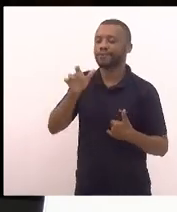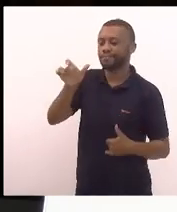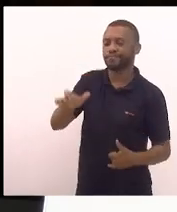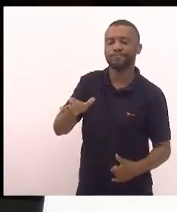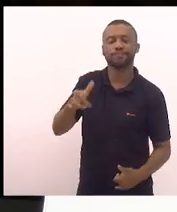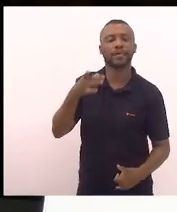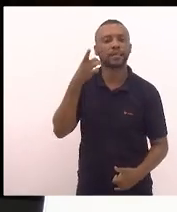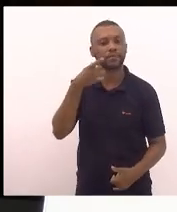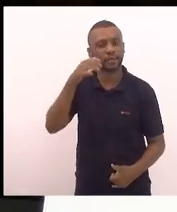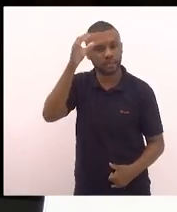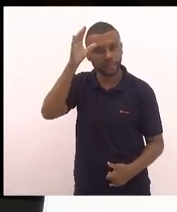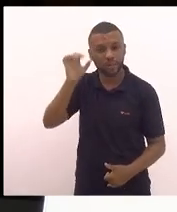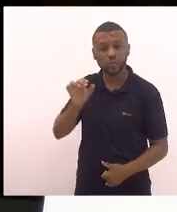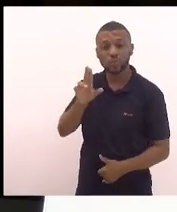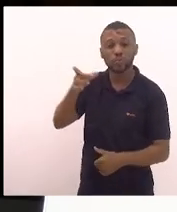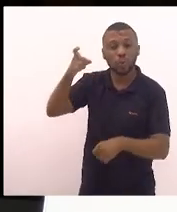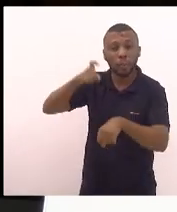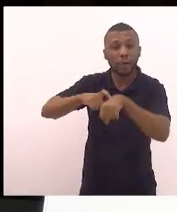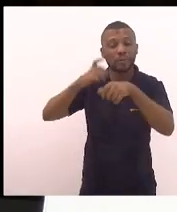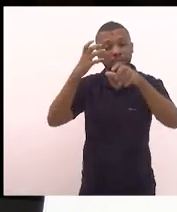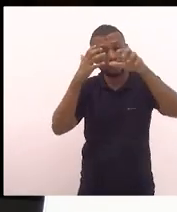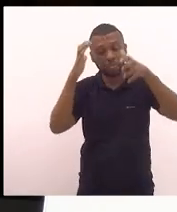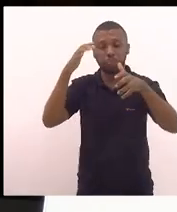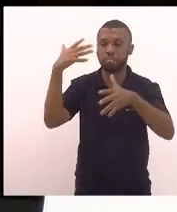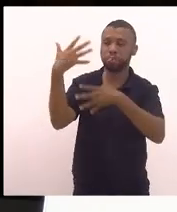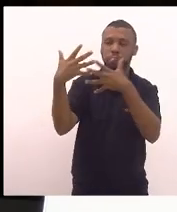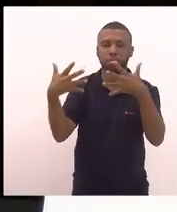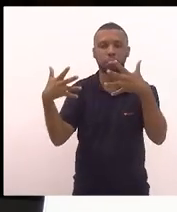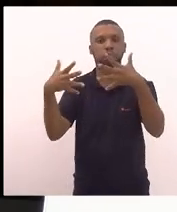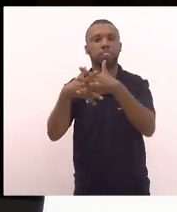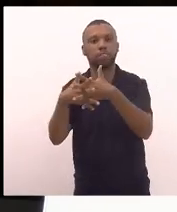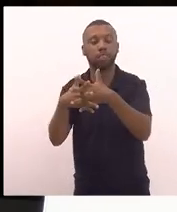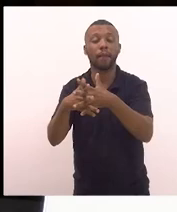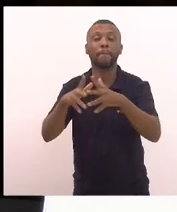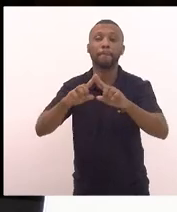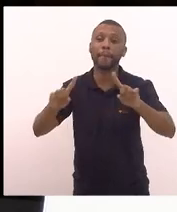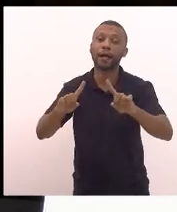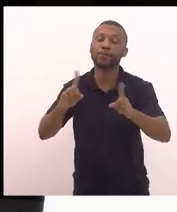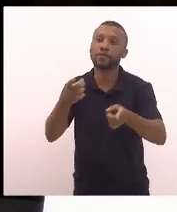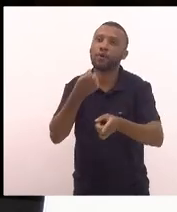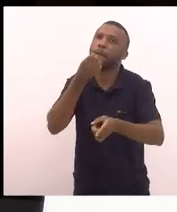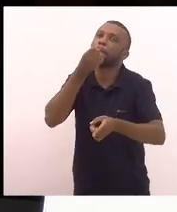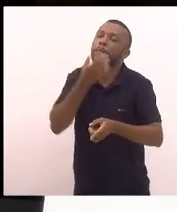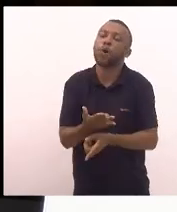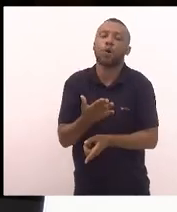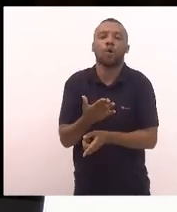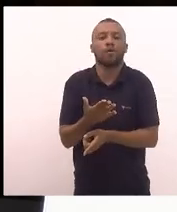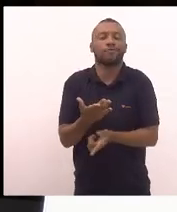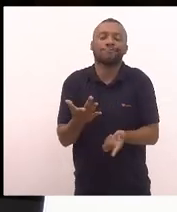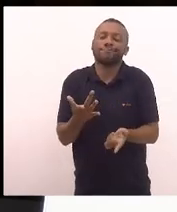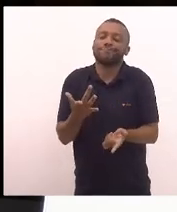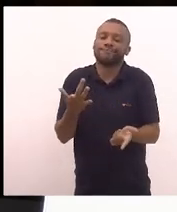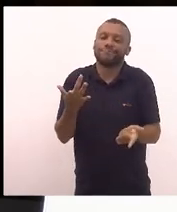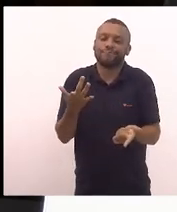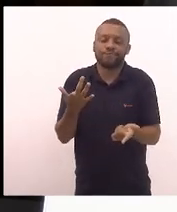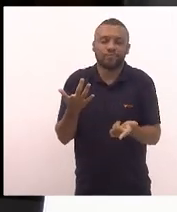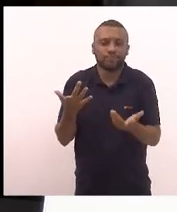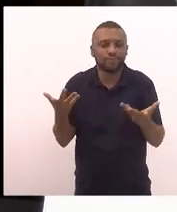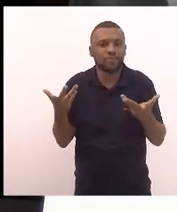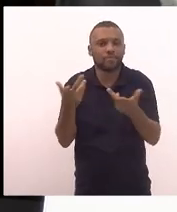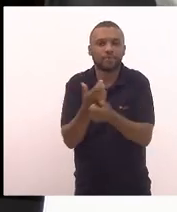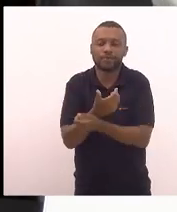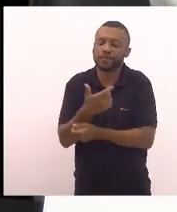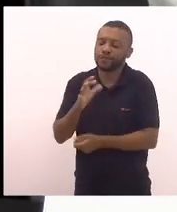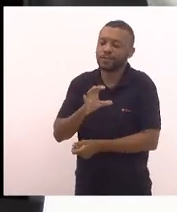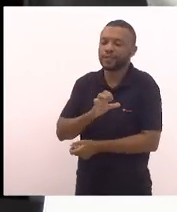num momento de adversidade, mas valeu a pena, valeu muito a pena, Tia Ju. Te